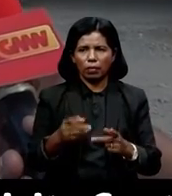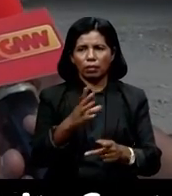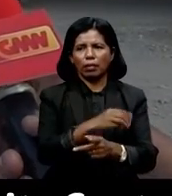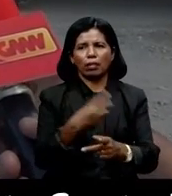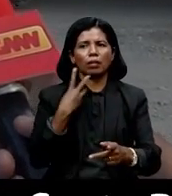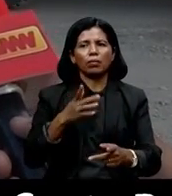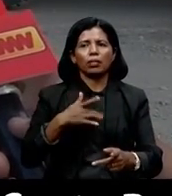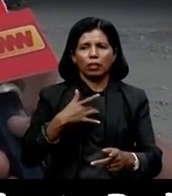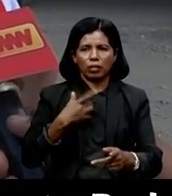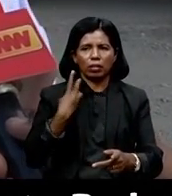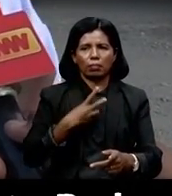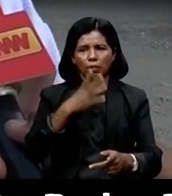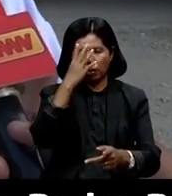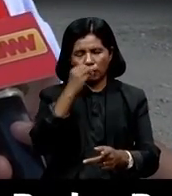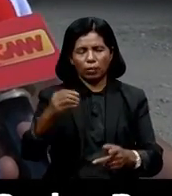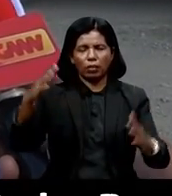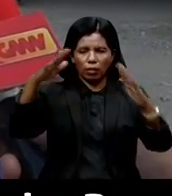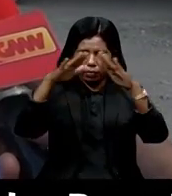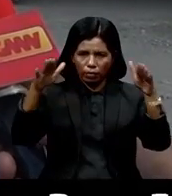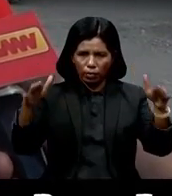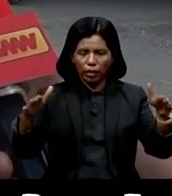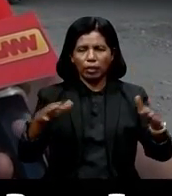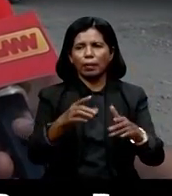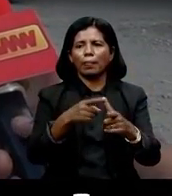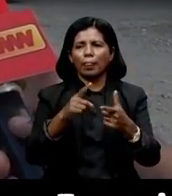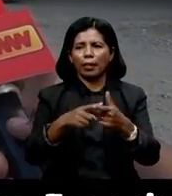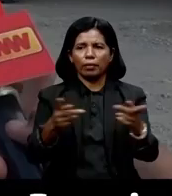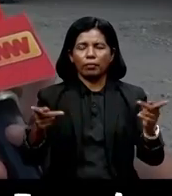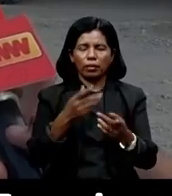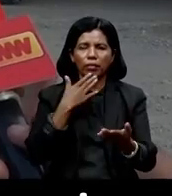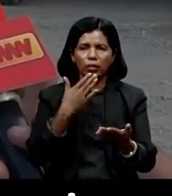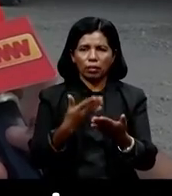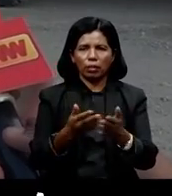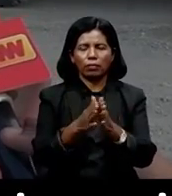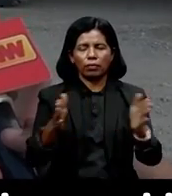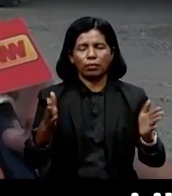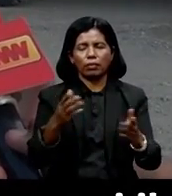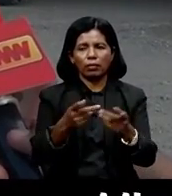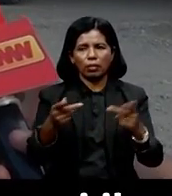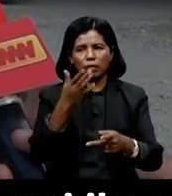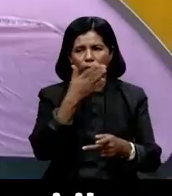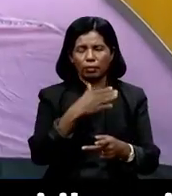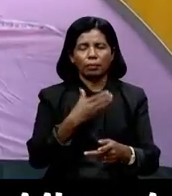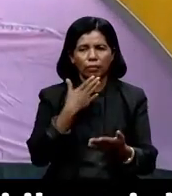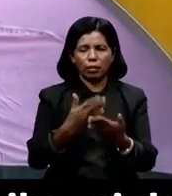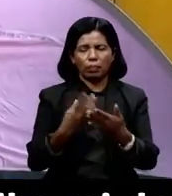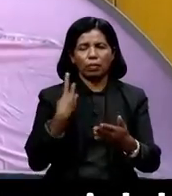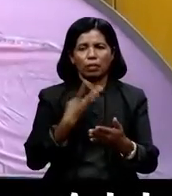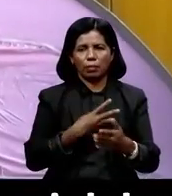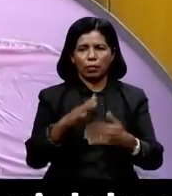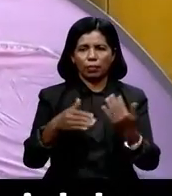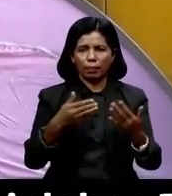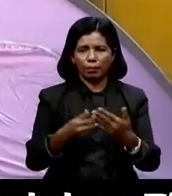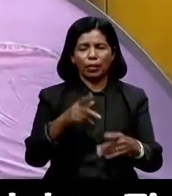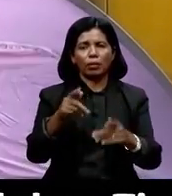minha sente que também bele toba ona mahon e fatin suficiente, fatin capaz de tebes ba a minha mano faz. Peregrinos a moto